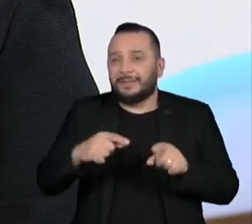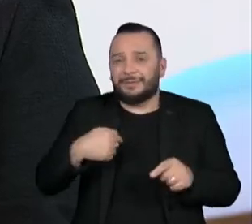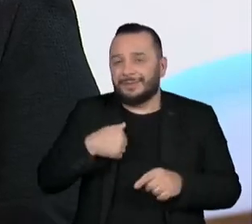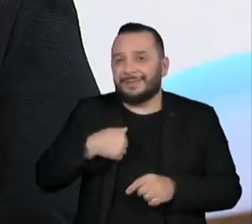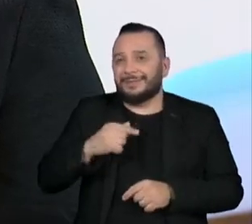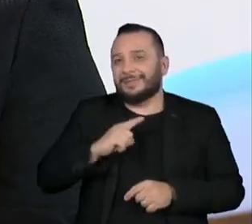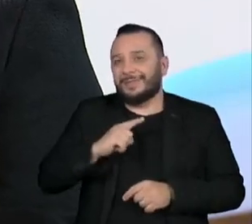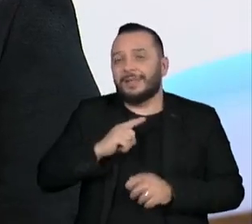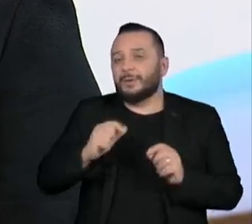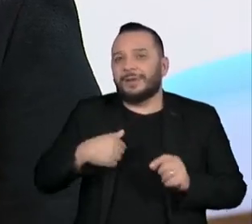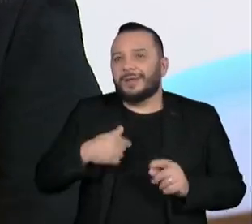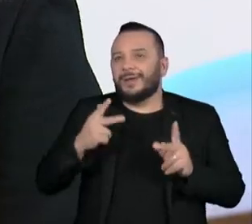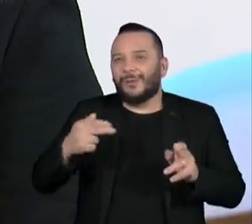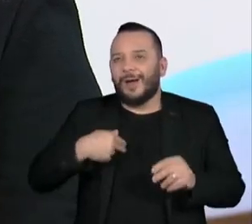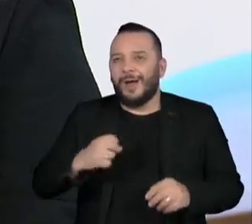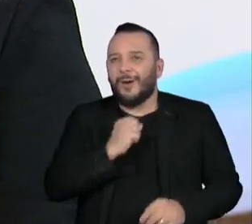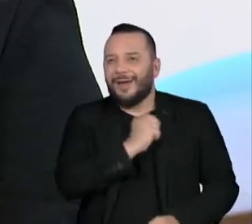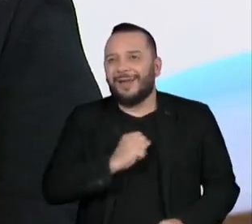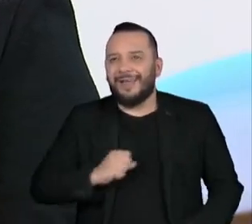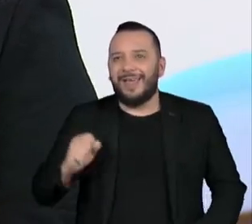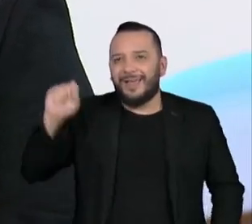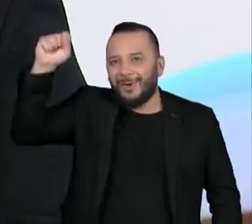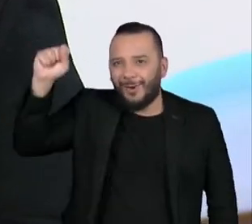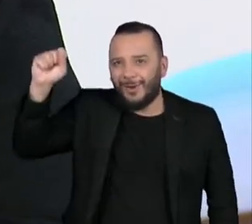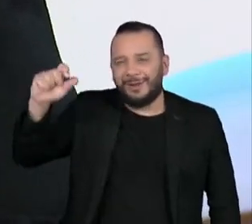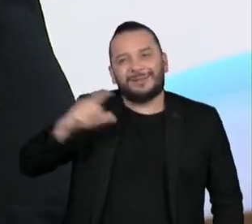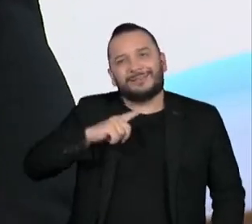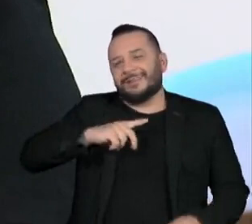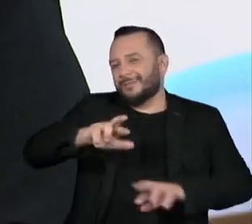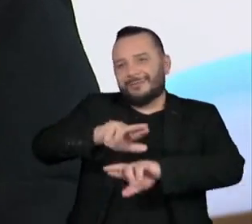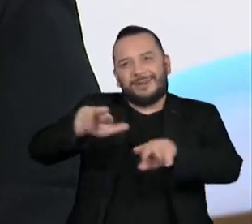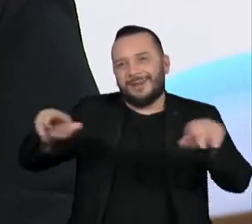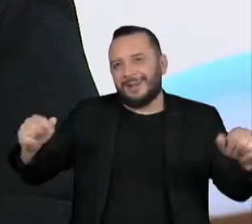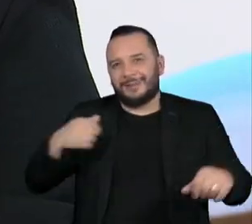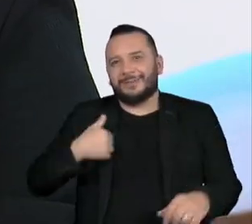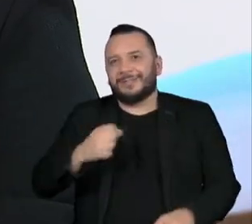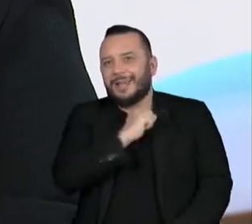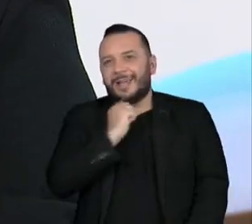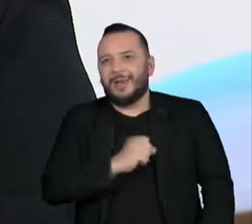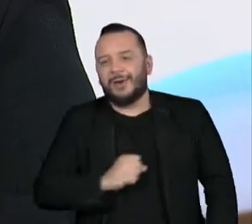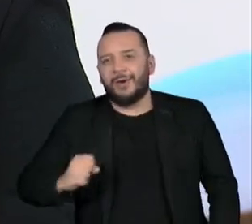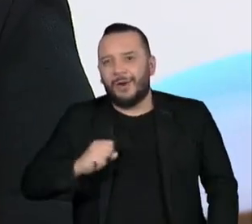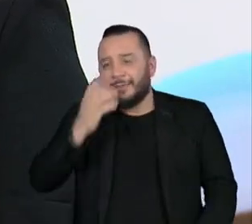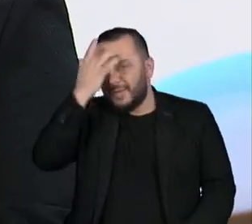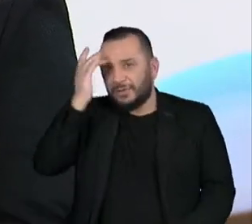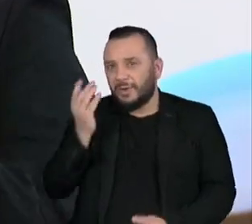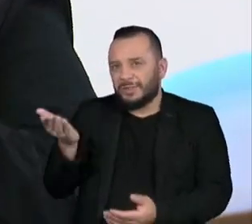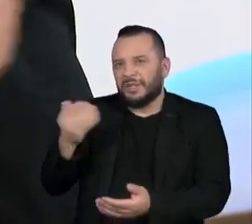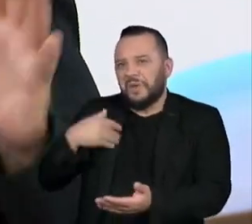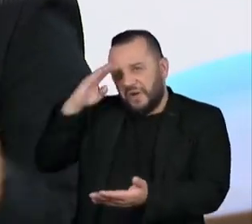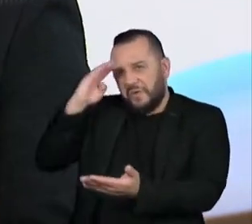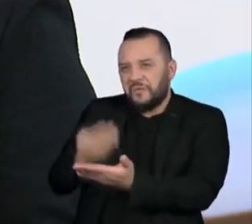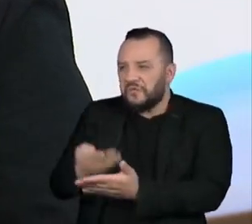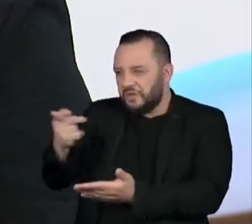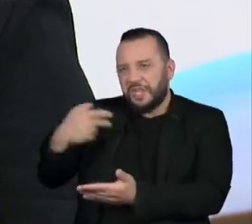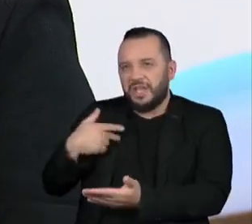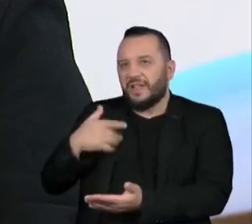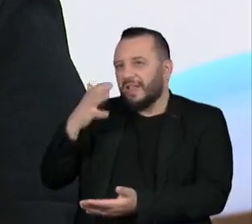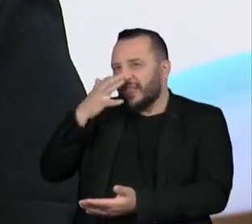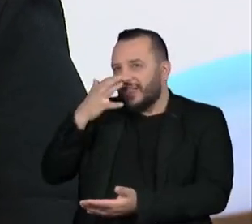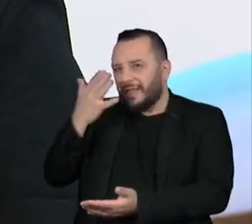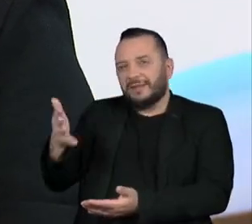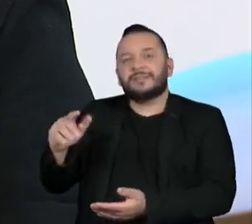heróis, ao contrário, enfim, há gente que diz que não tem herói nenhum. Eu tenho montes de heróis. E admiro muita gente, e a minha casa está cheia